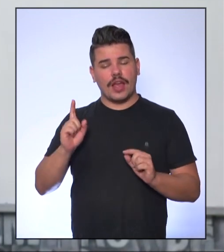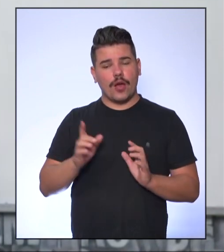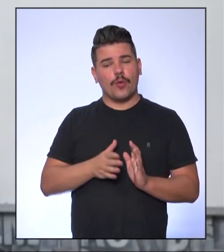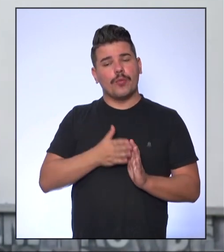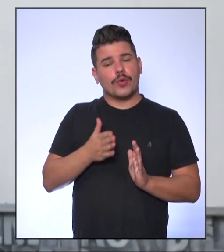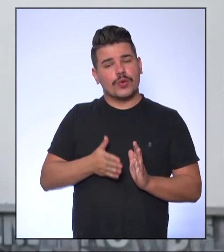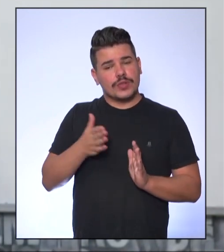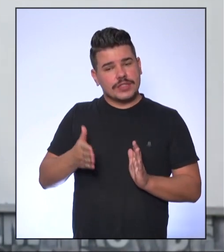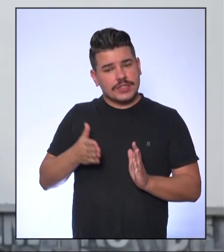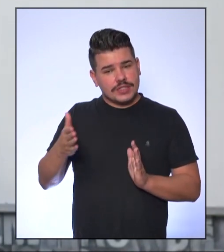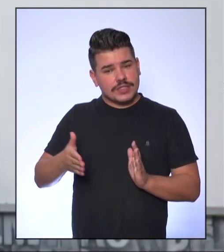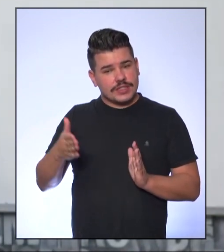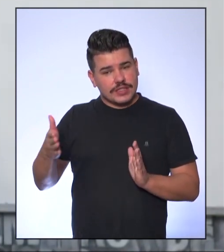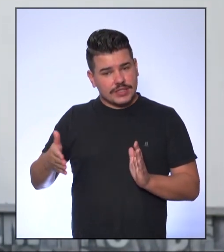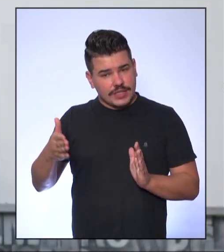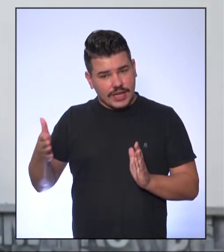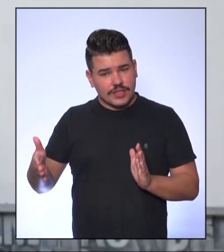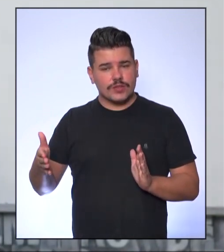processos de